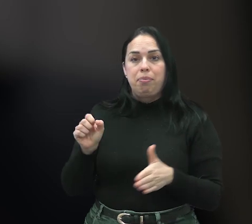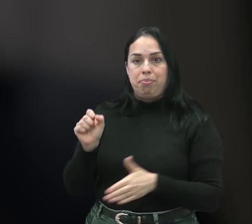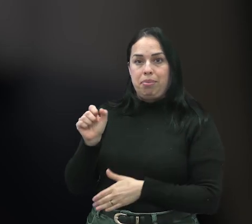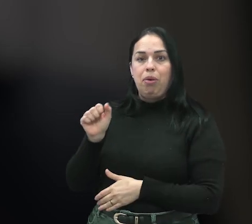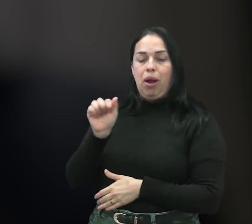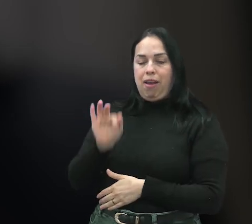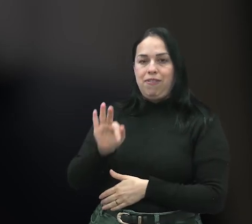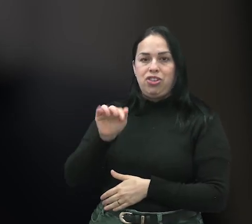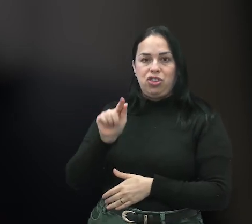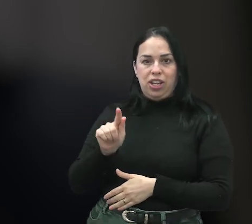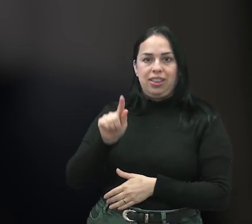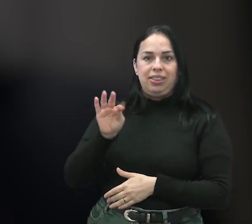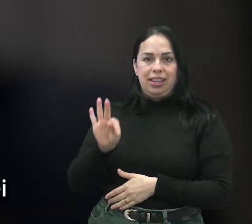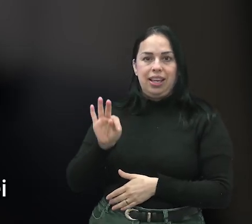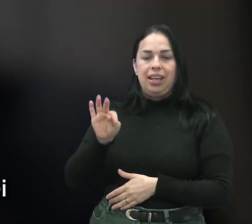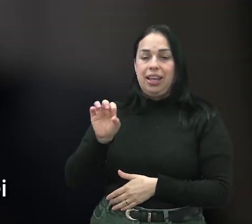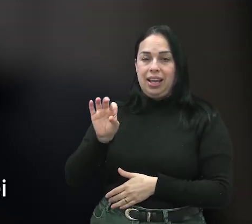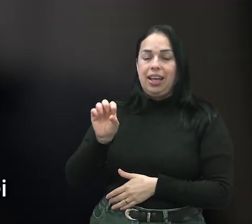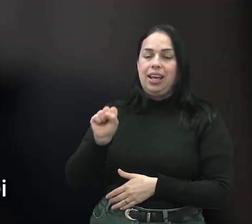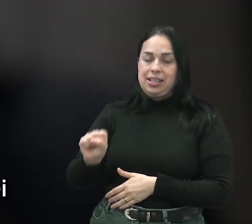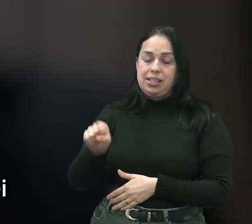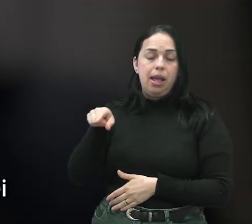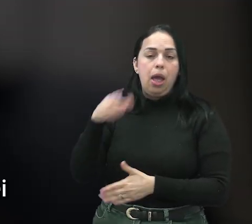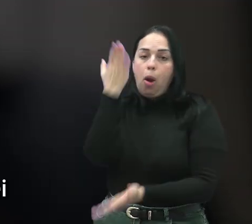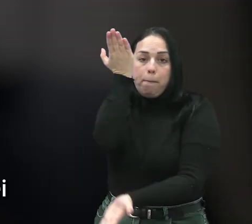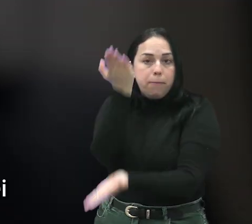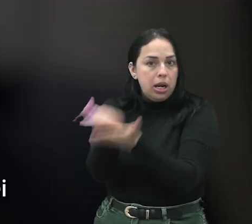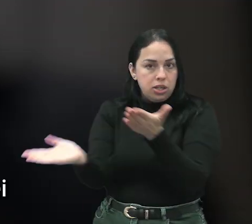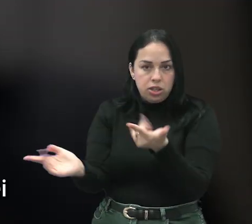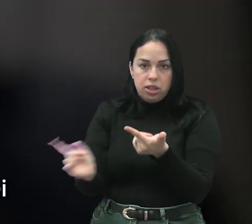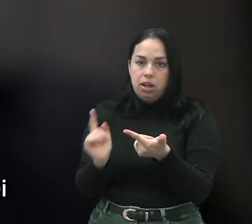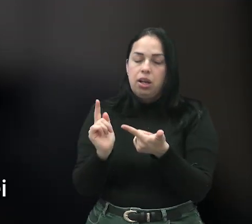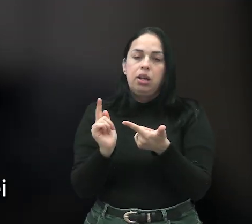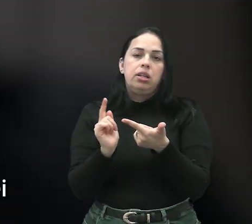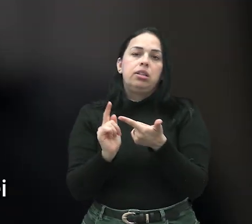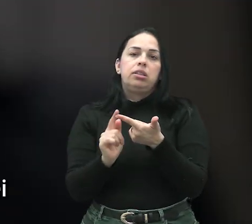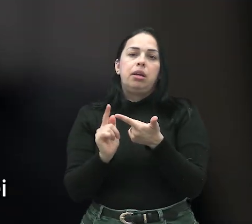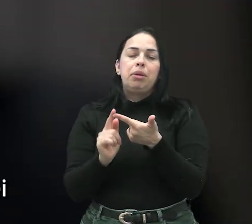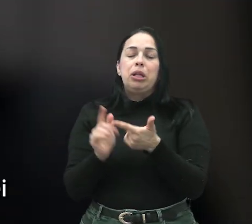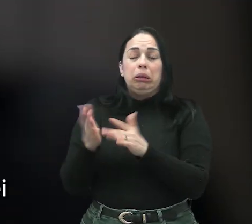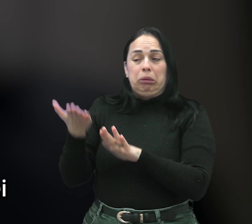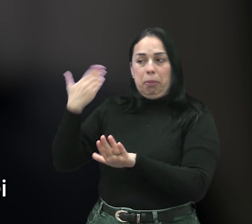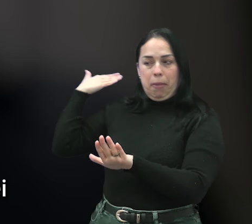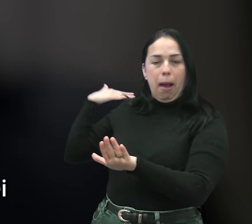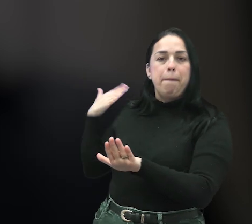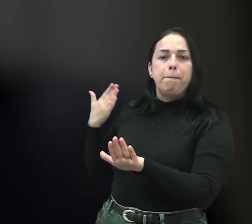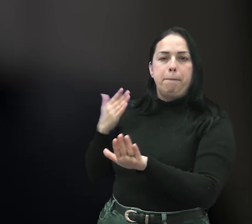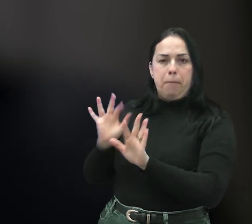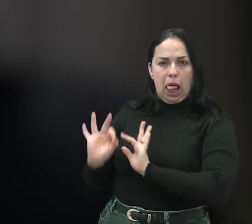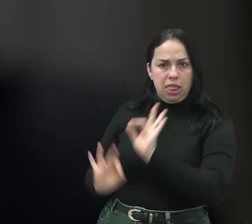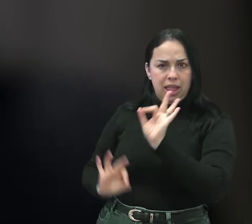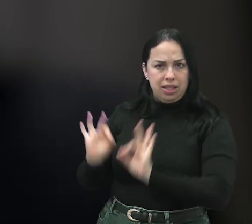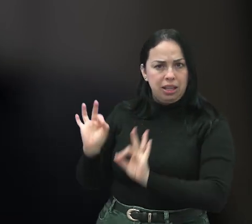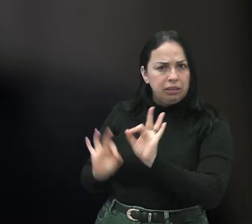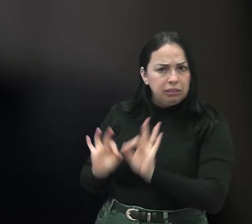todo o meu fundo de garantia, não sobrou nem R$1 da conta. Então, ou seja, tudo aquilo que eu planejei,